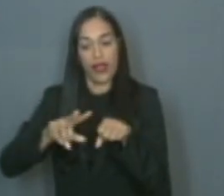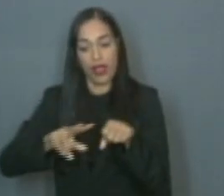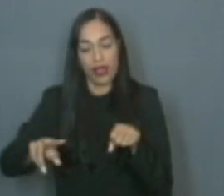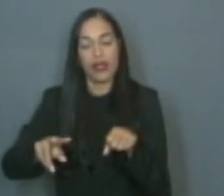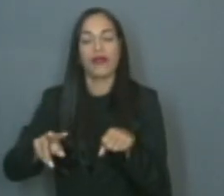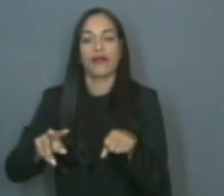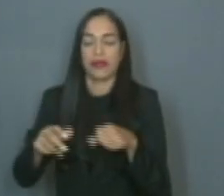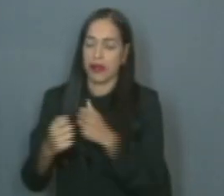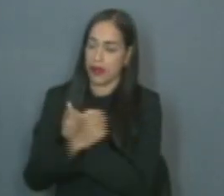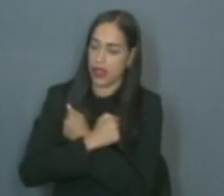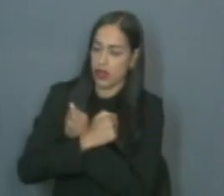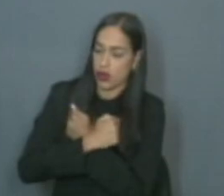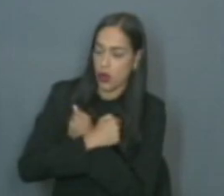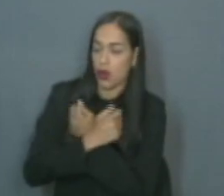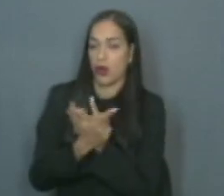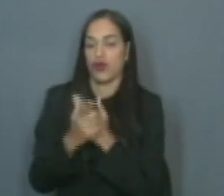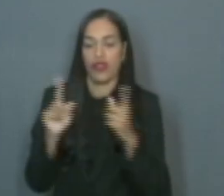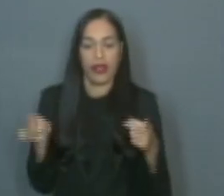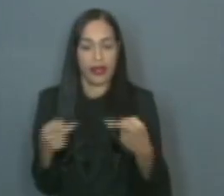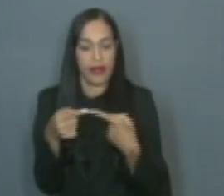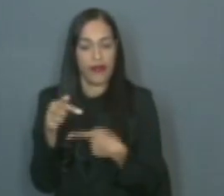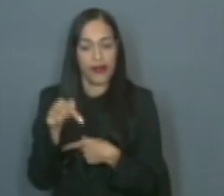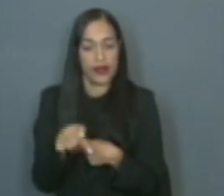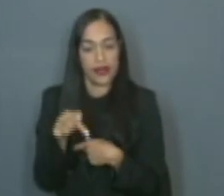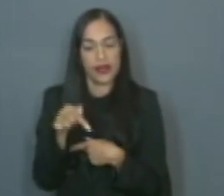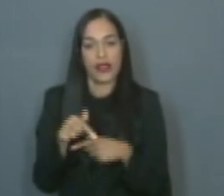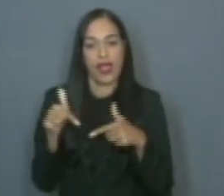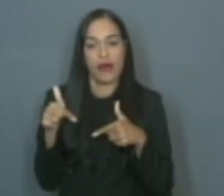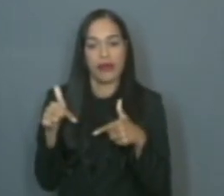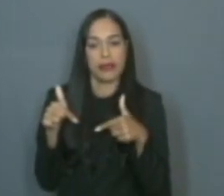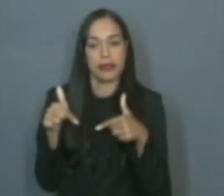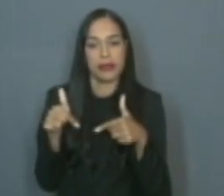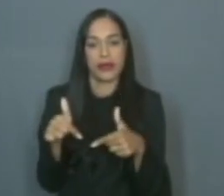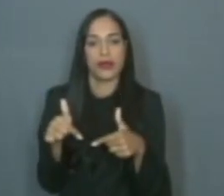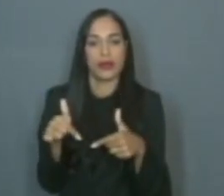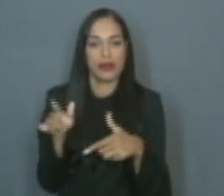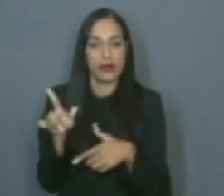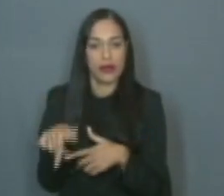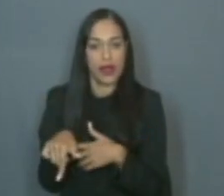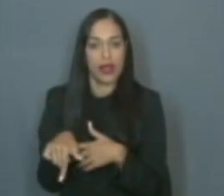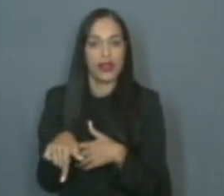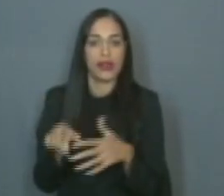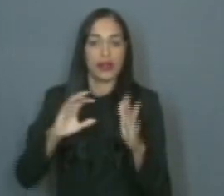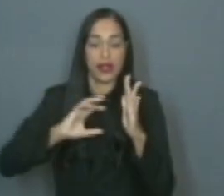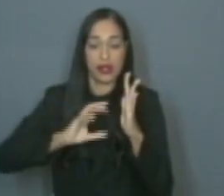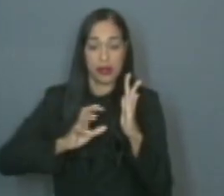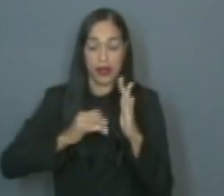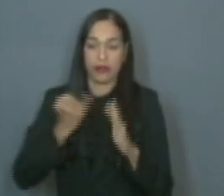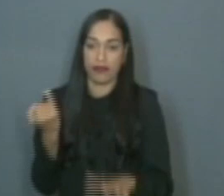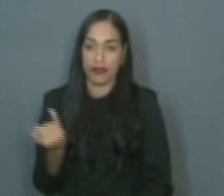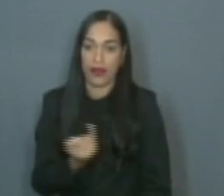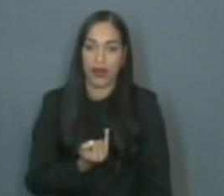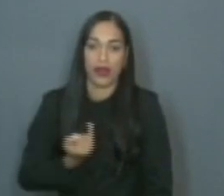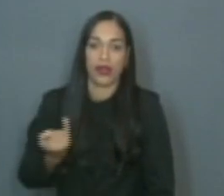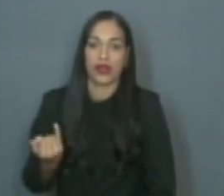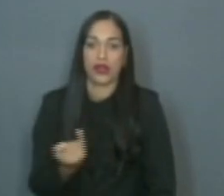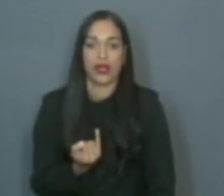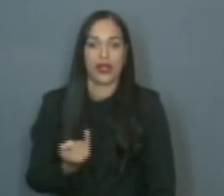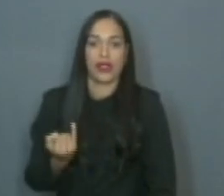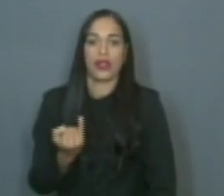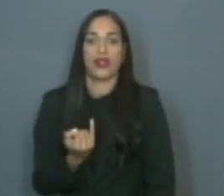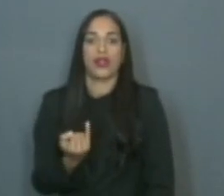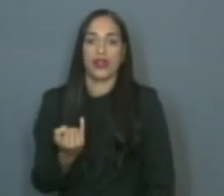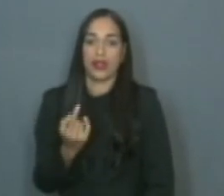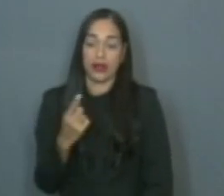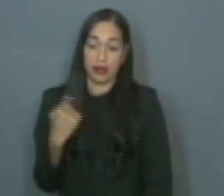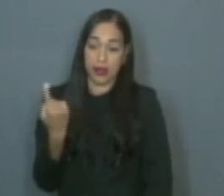do qual a gente já defendia nesta casa as bandeiras programáticas desse partido tão importante e que é essencial para